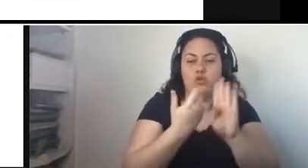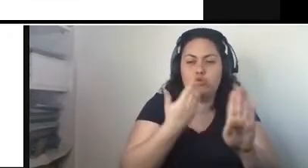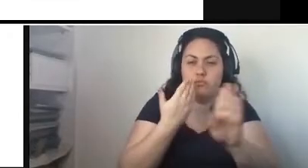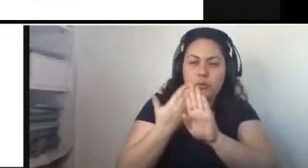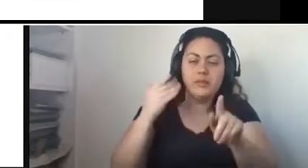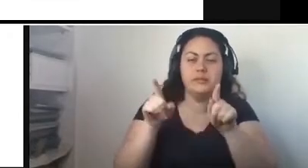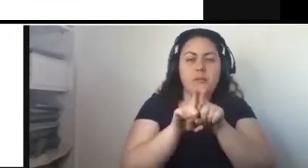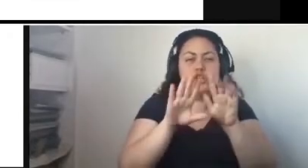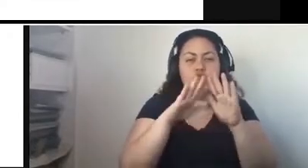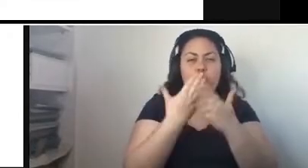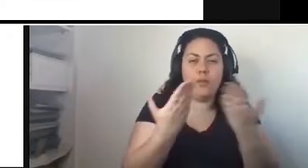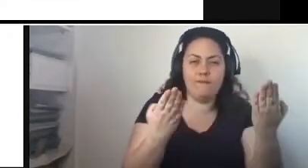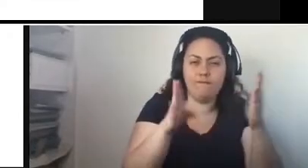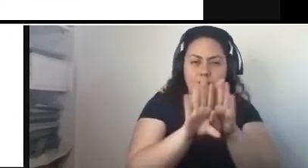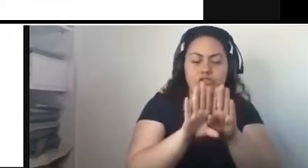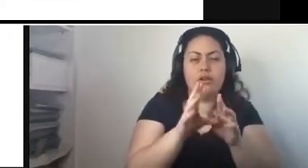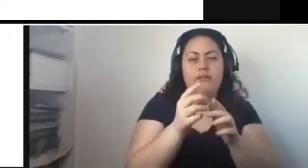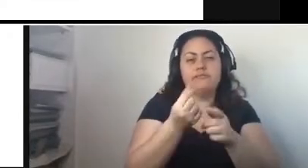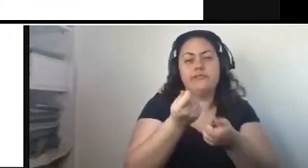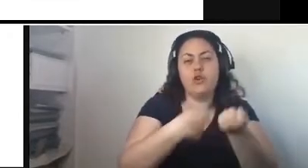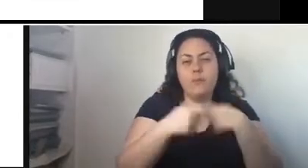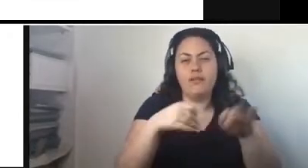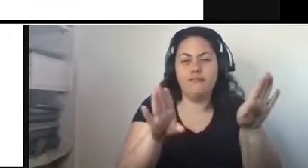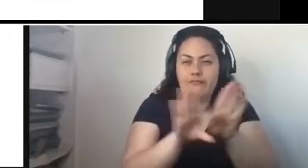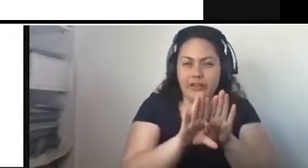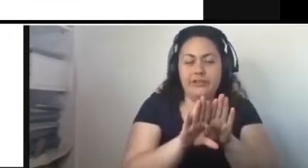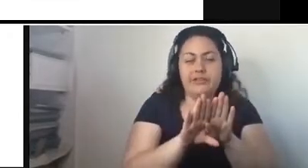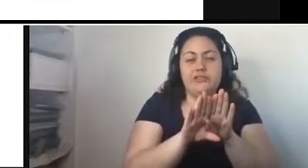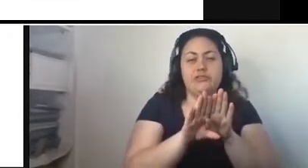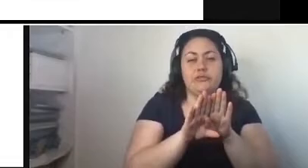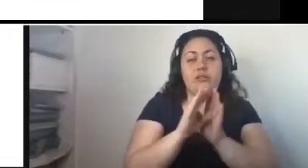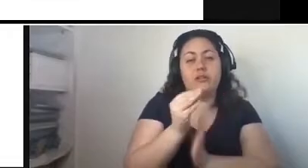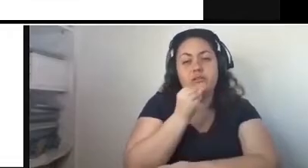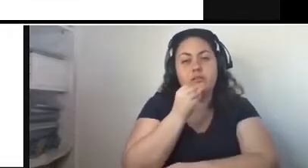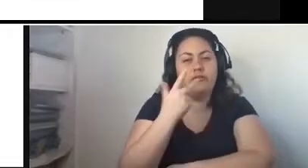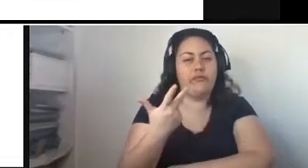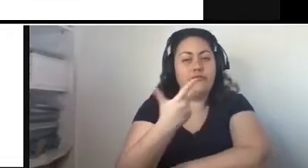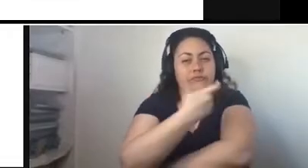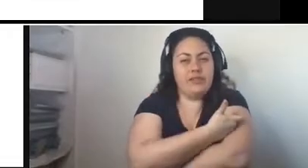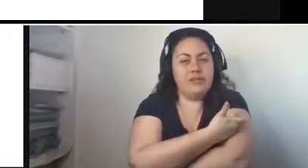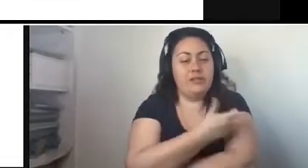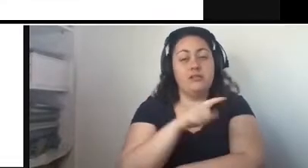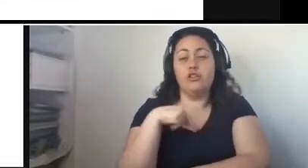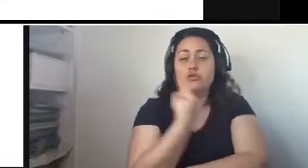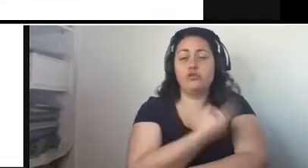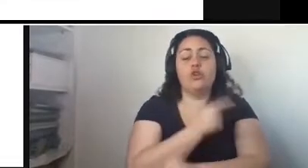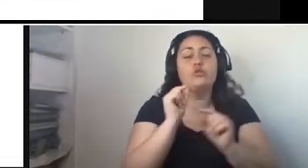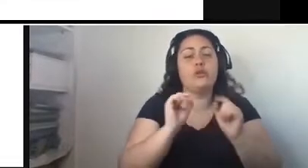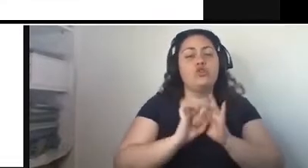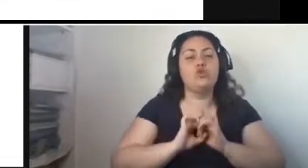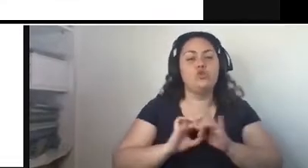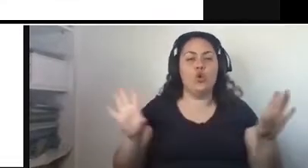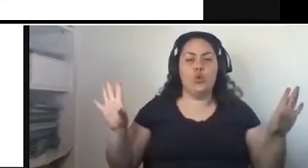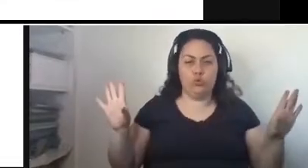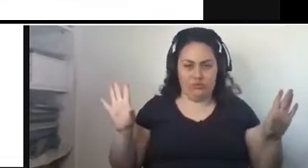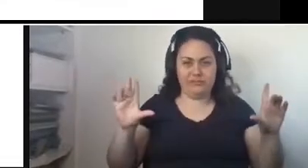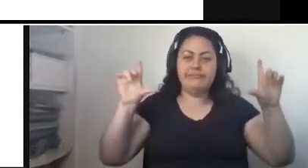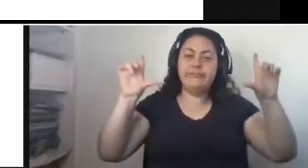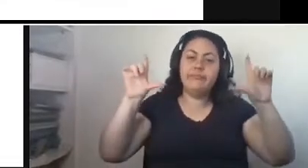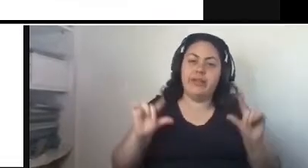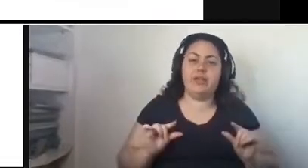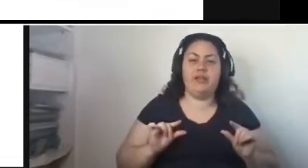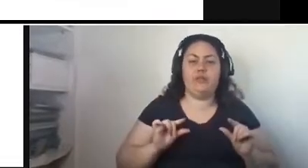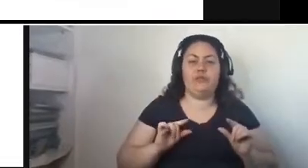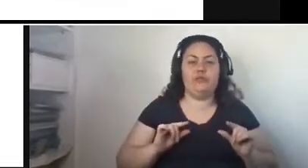escolas fechadas, de comércio fechado. Obviamente, com a vacinação, a gente vai relaxar essas medidas. E aí,